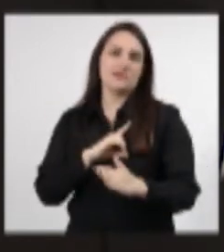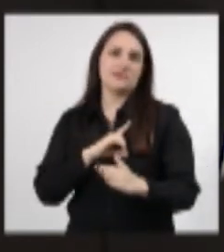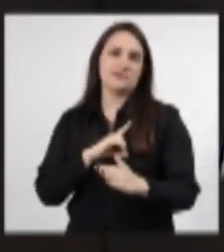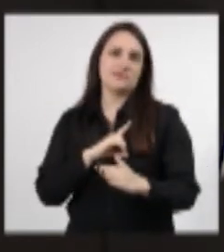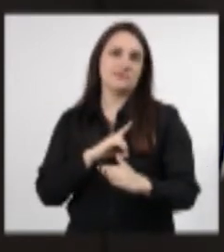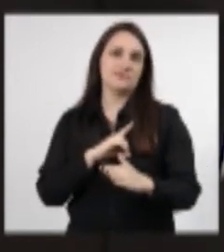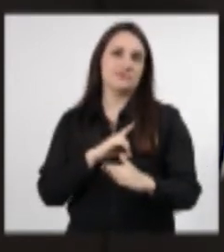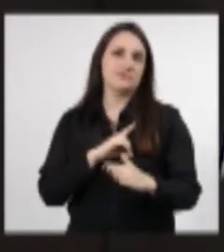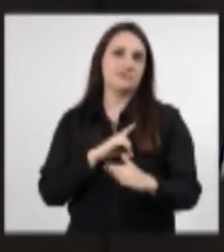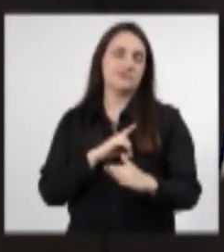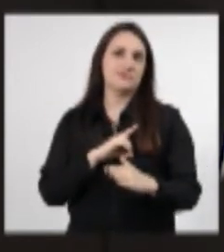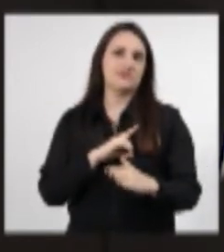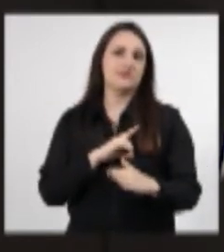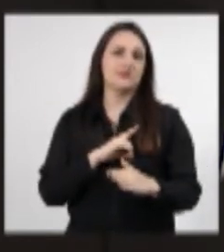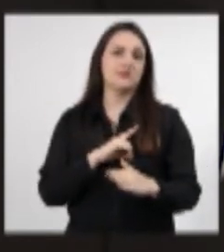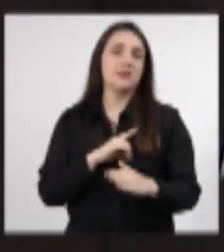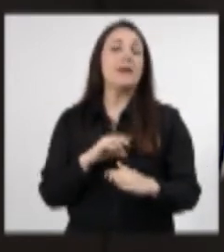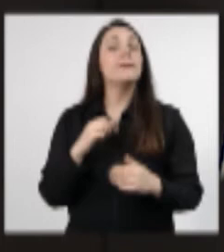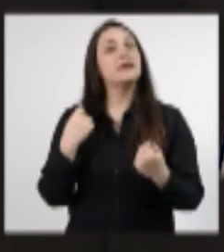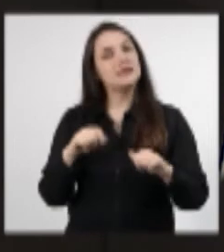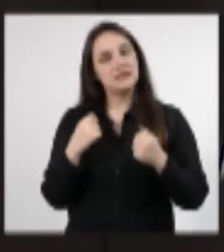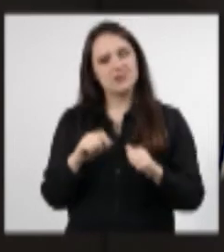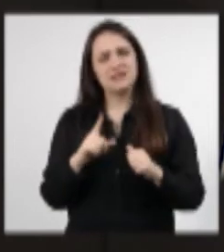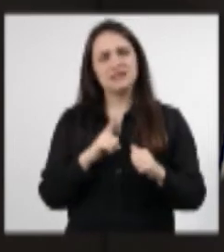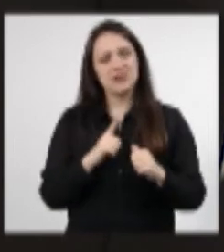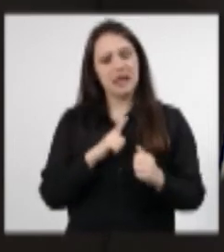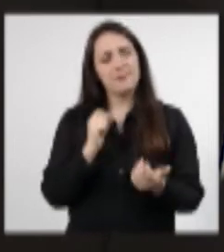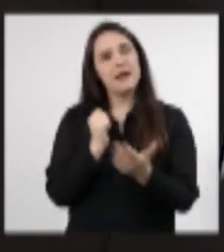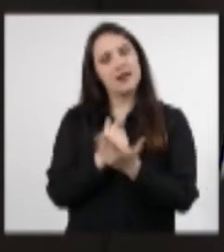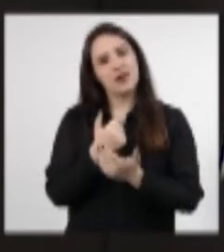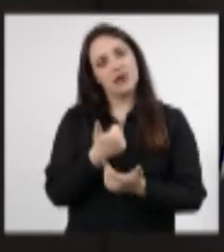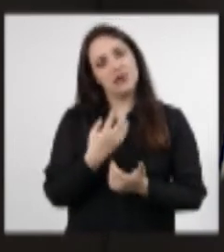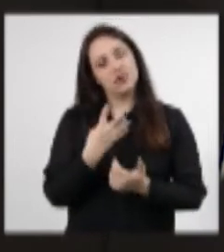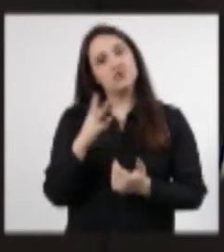que recolher uma taxa quando ele registra extravio, uma taxa de R$